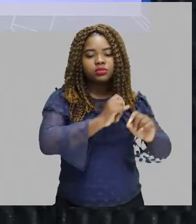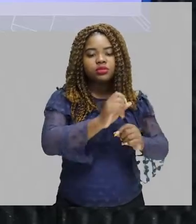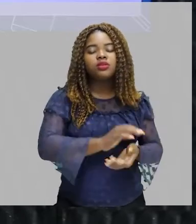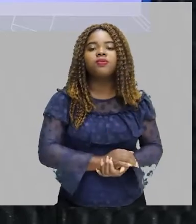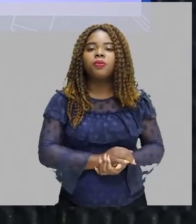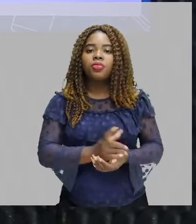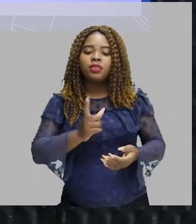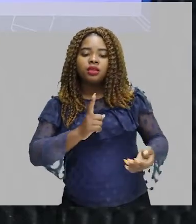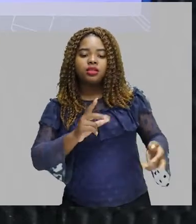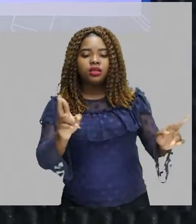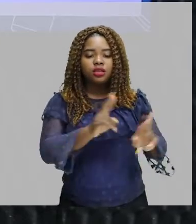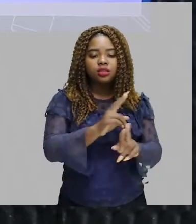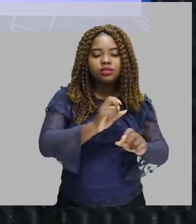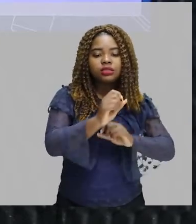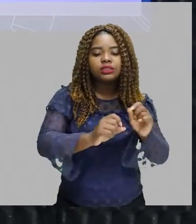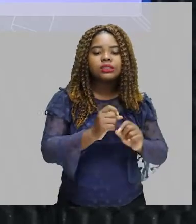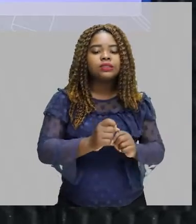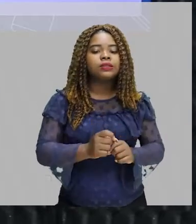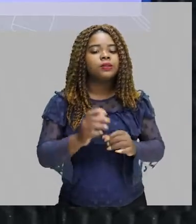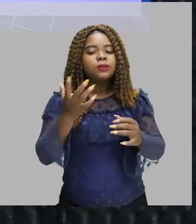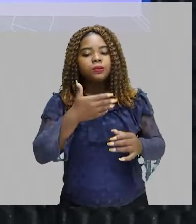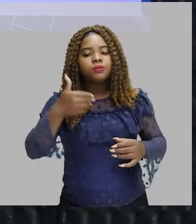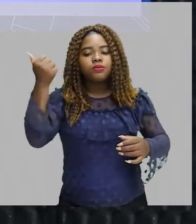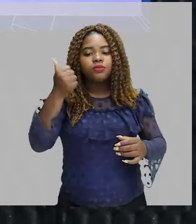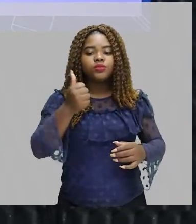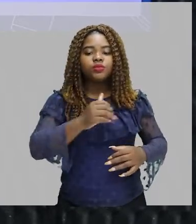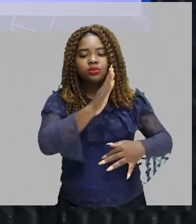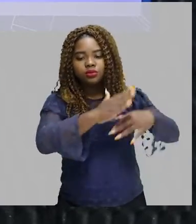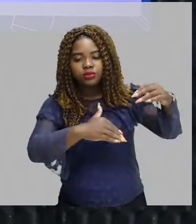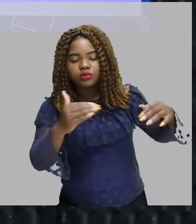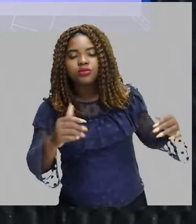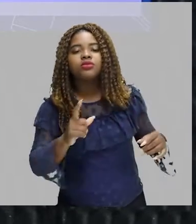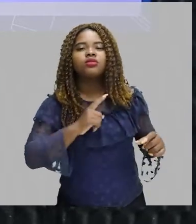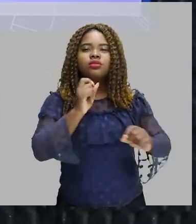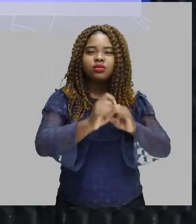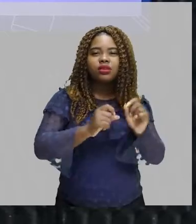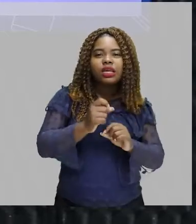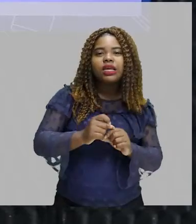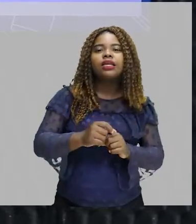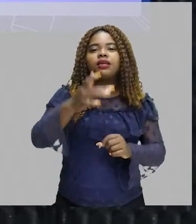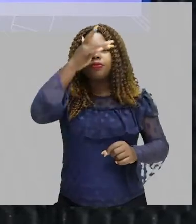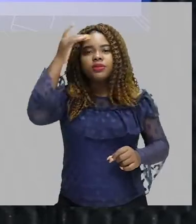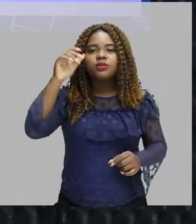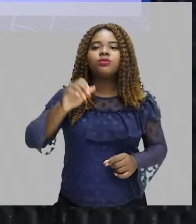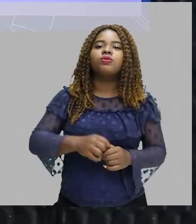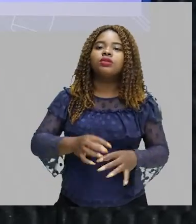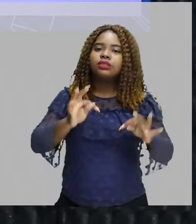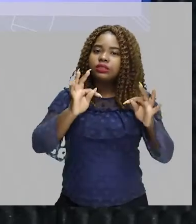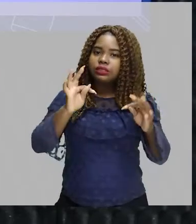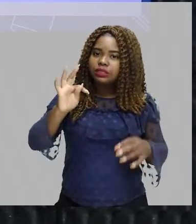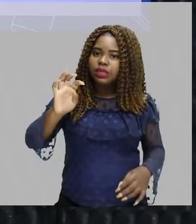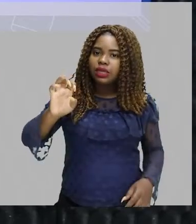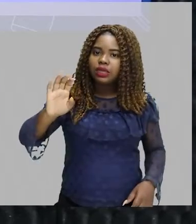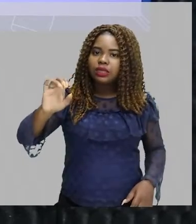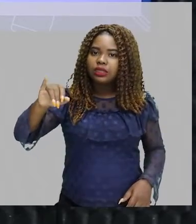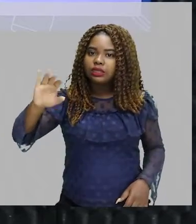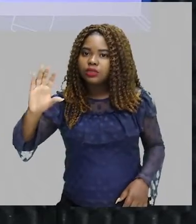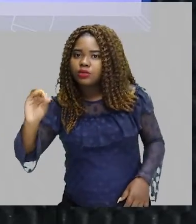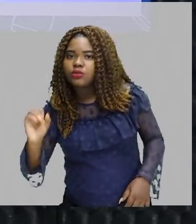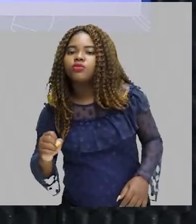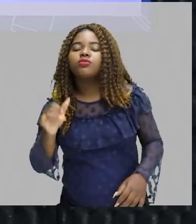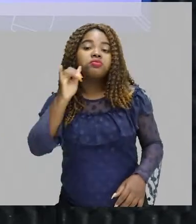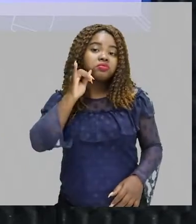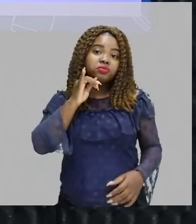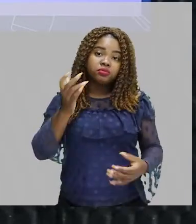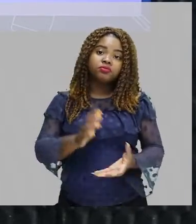envolver aí principalmente maior qualificação profissional, agrônomos, técnicos, dentre outras funções. Belezinha?